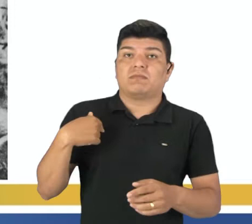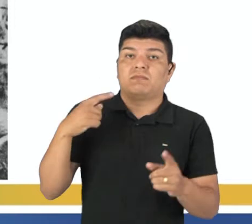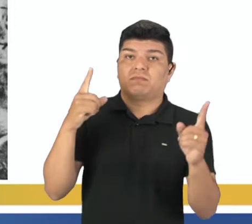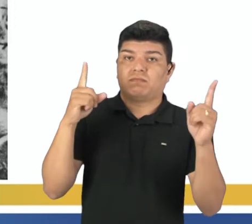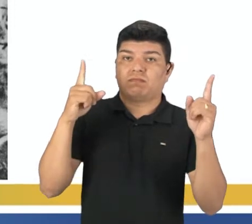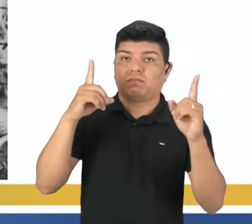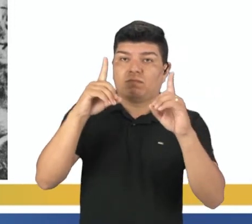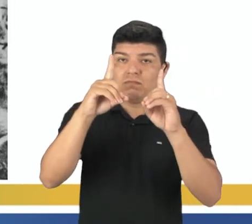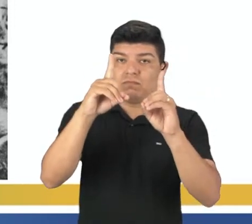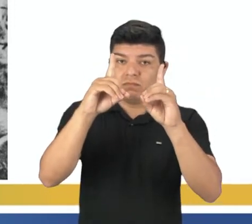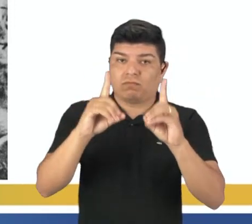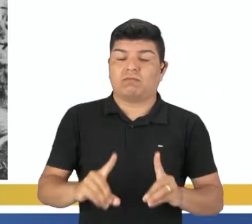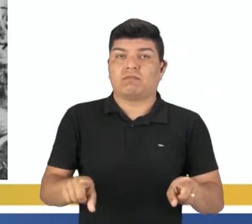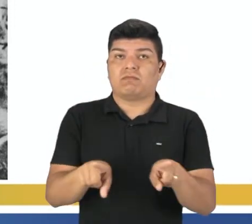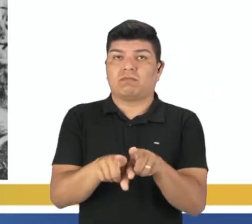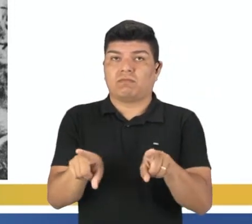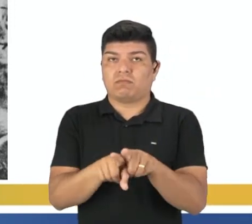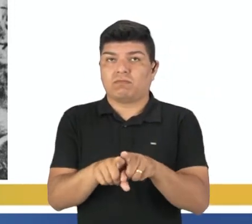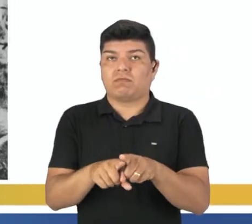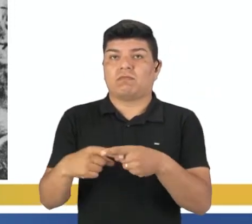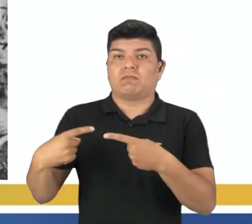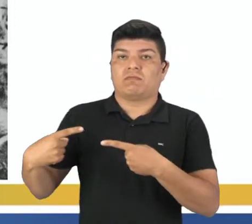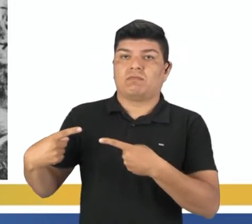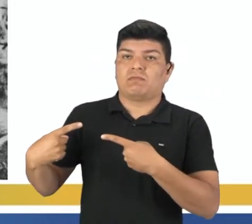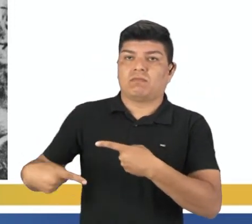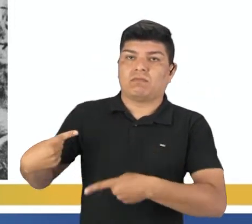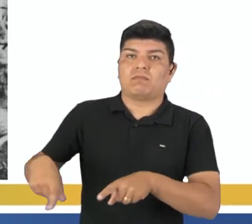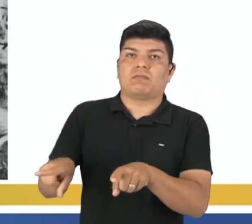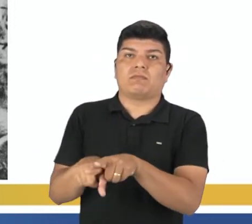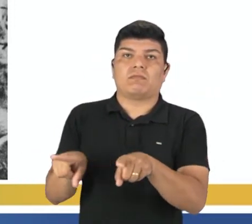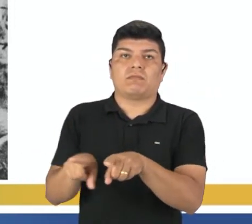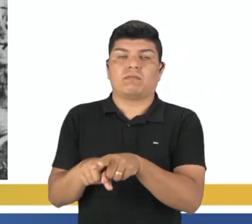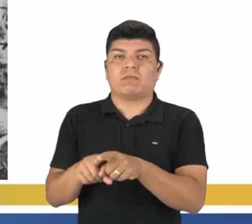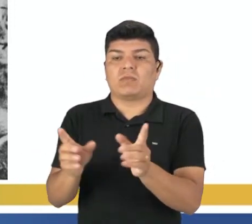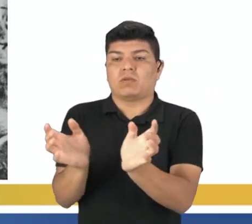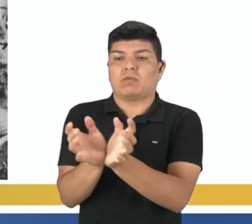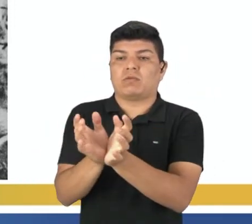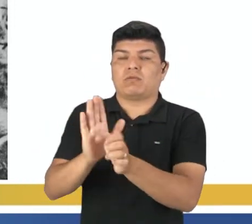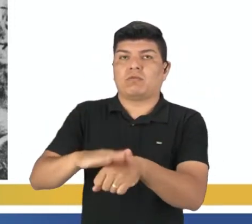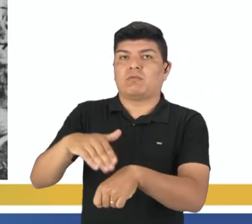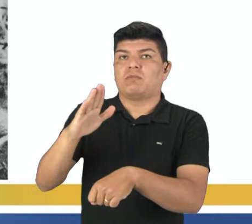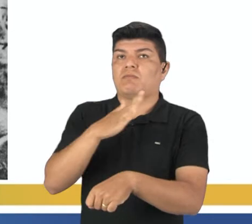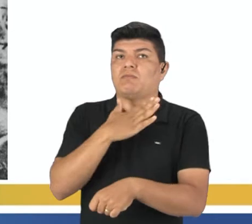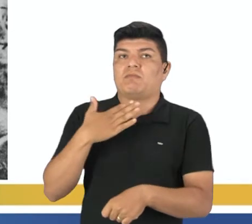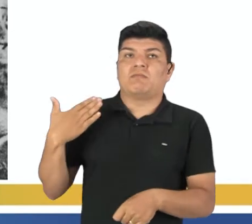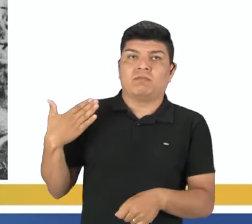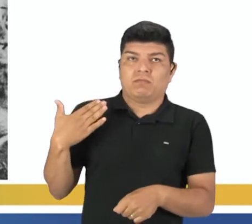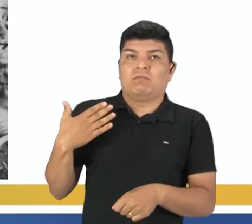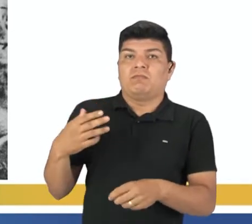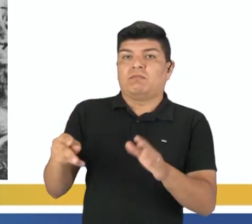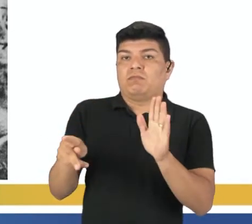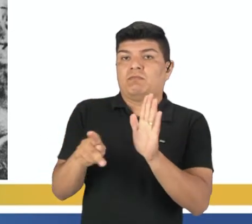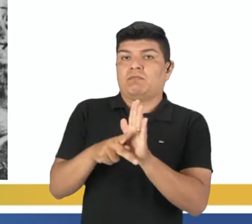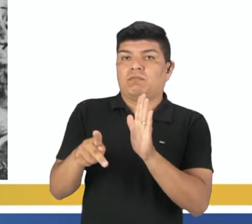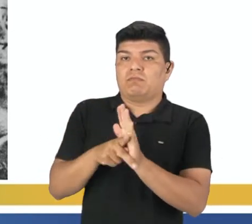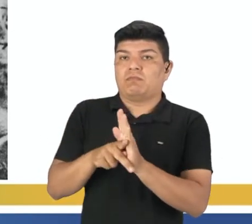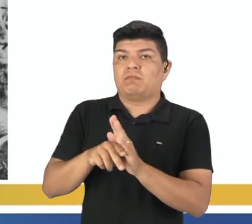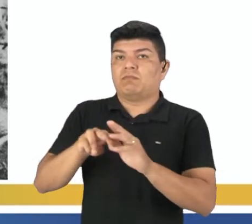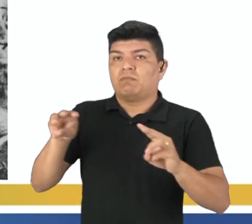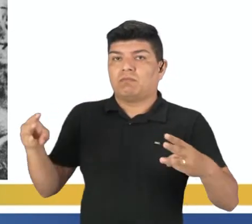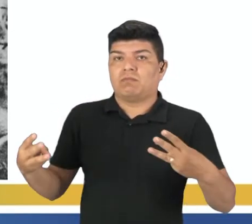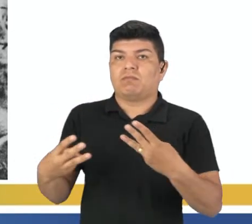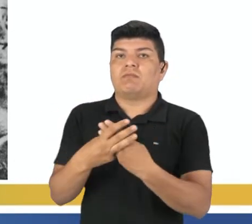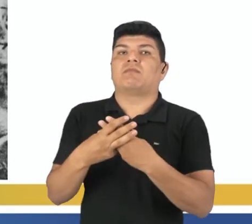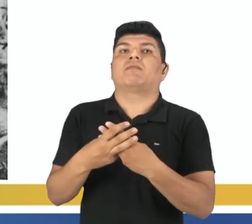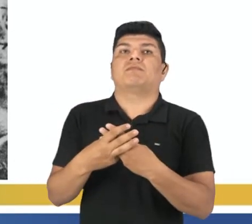mentais, opositores políticos e etc. De toda forma, o grupo mais vitimado no Holocausto foi o dos judeus. E aí tem uma